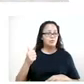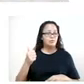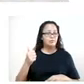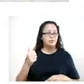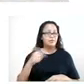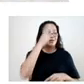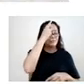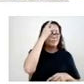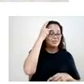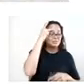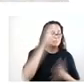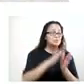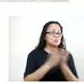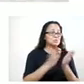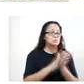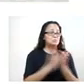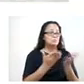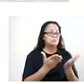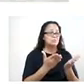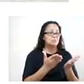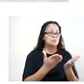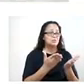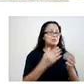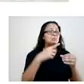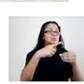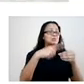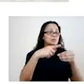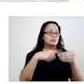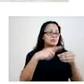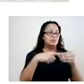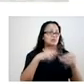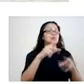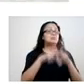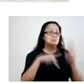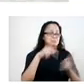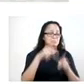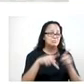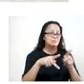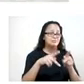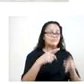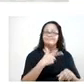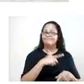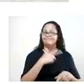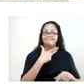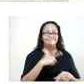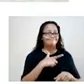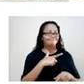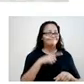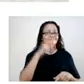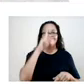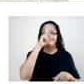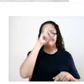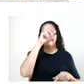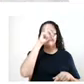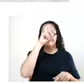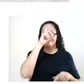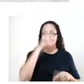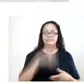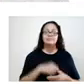nós sabemos que algumas pessoas em cidades mais populosas acabam não tendo nem vaga, nos